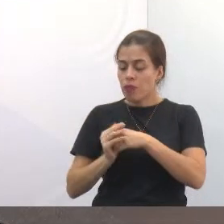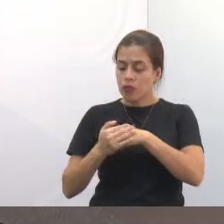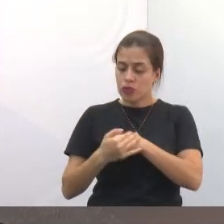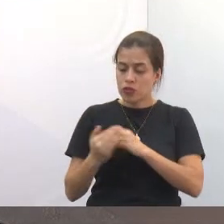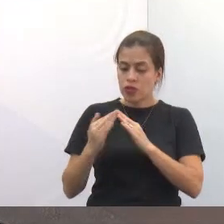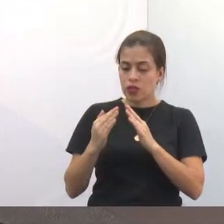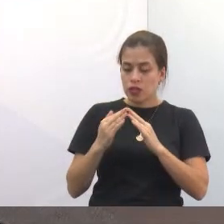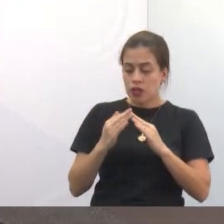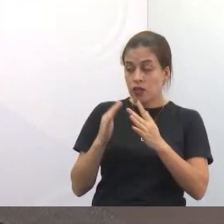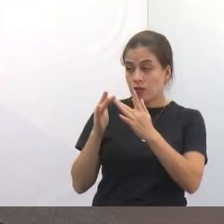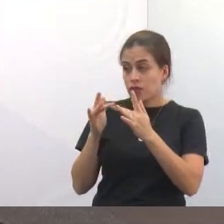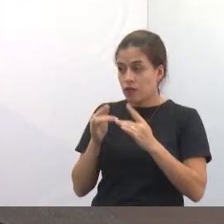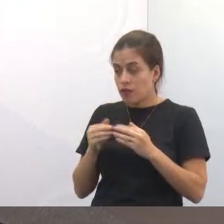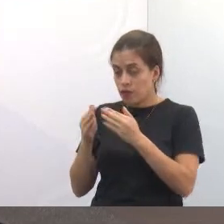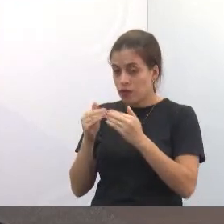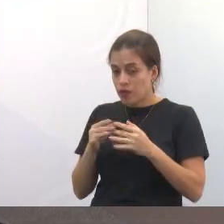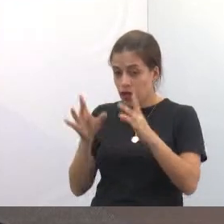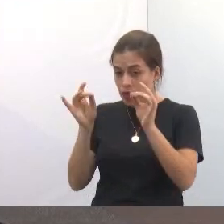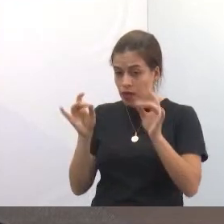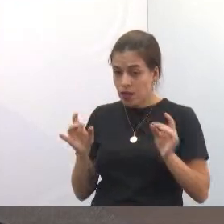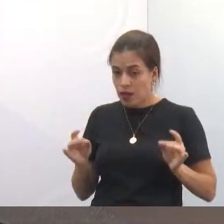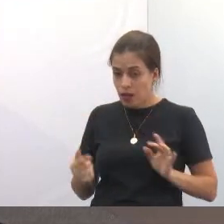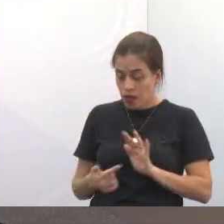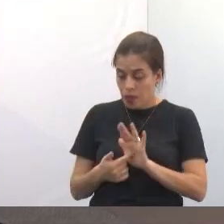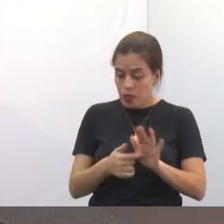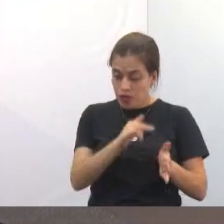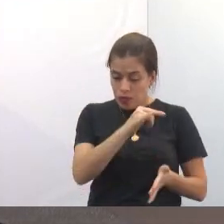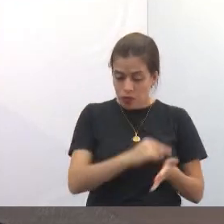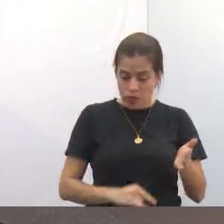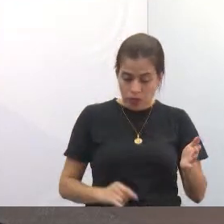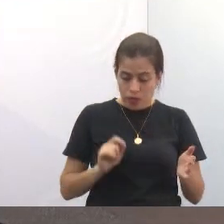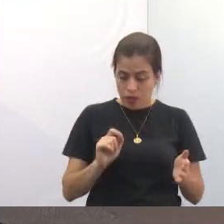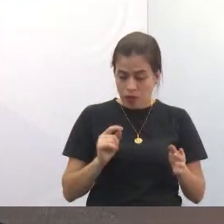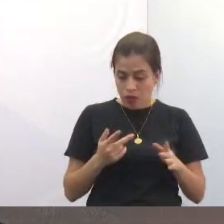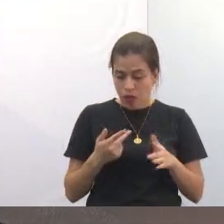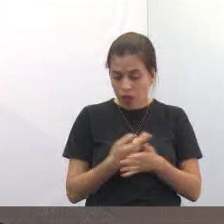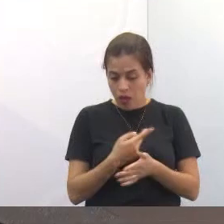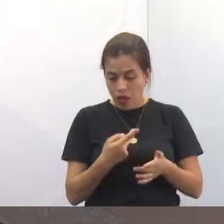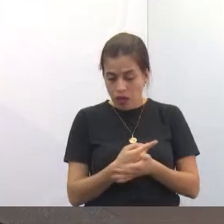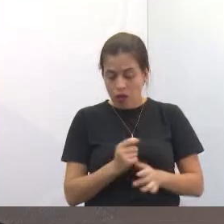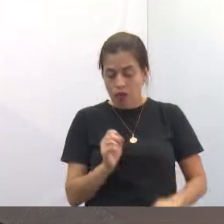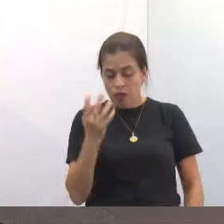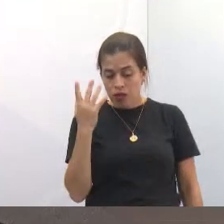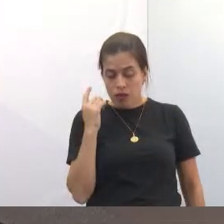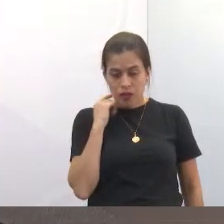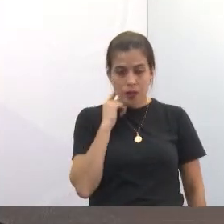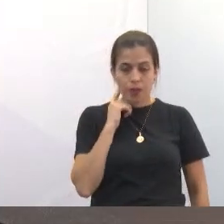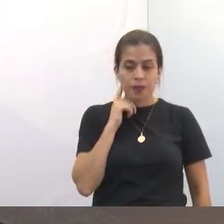juntar documentos e apontar falhas que acarretaram os erros?